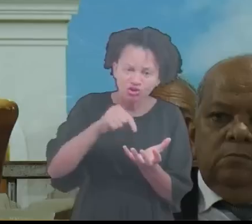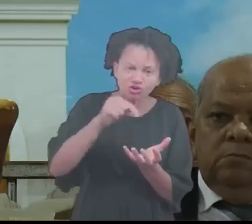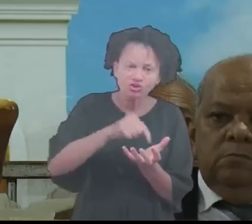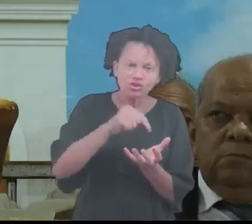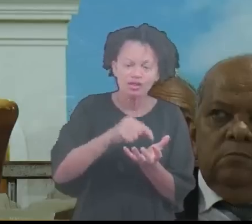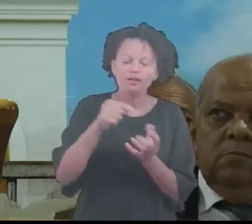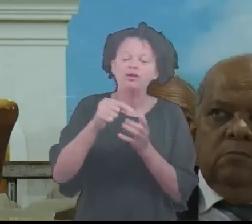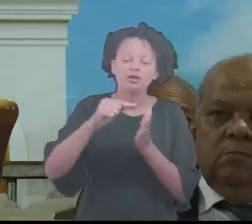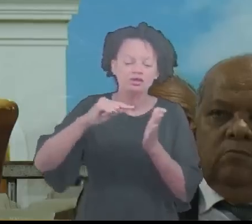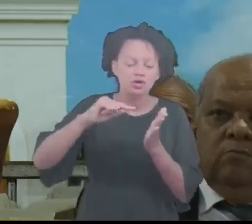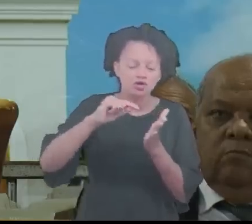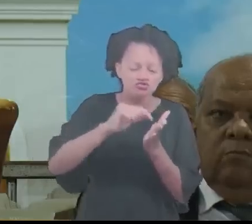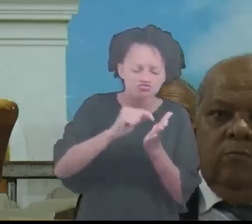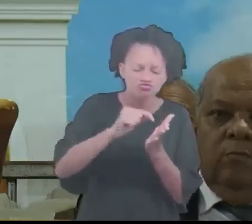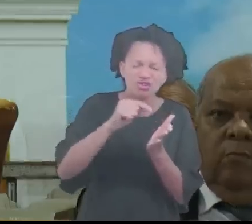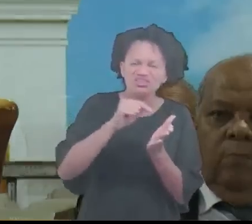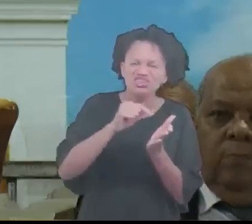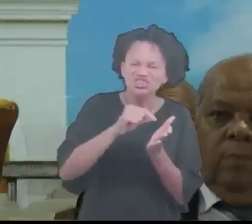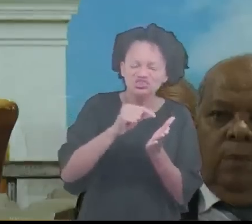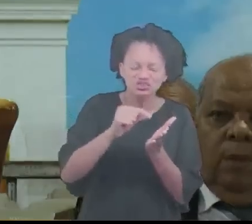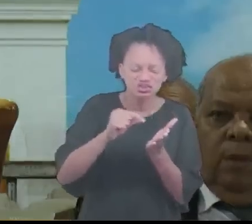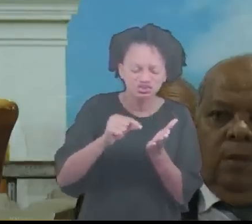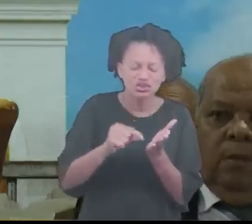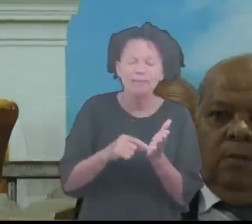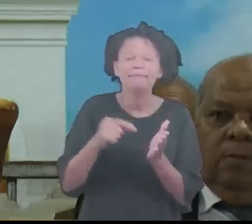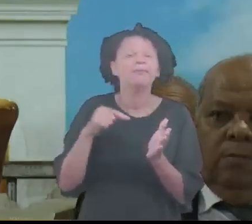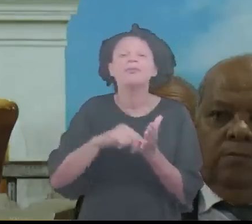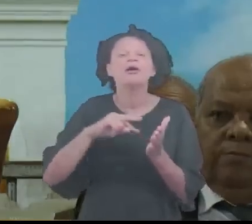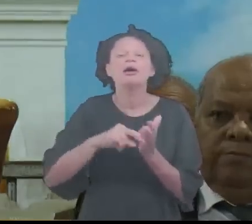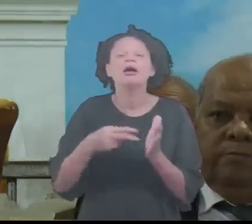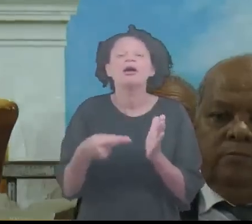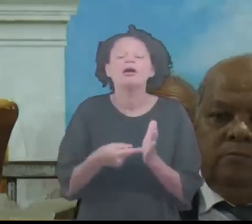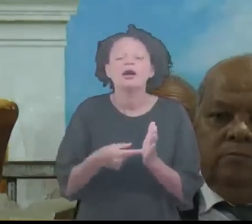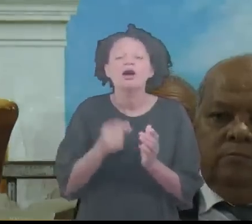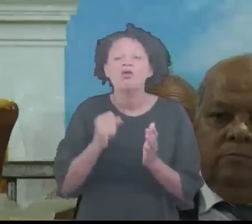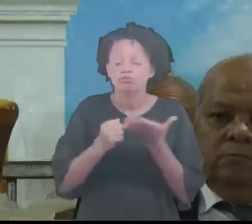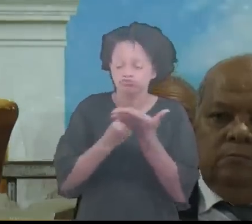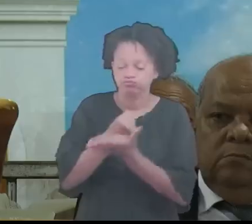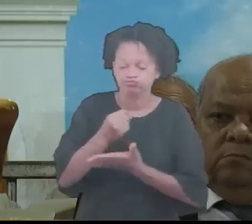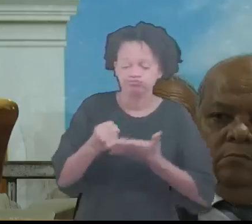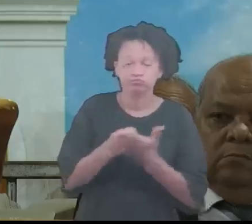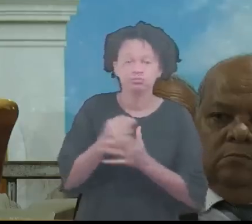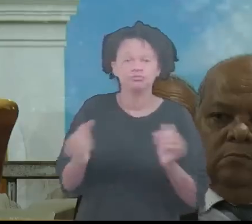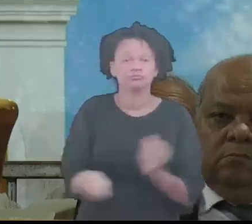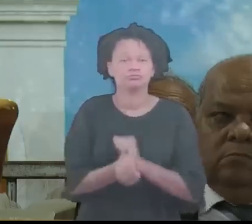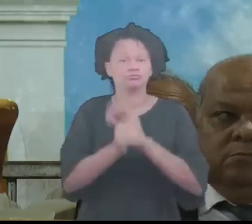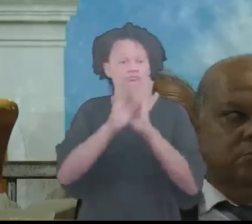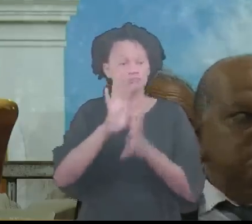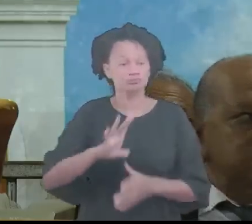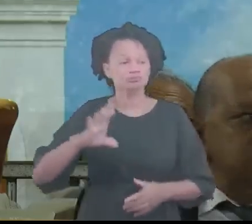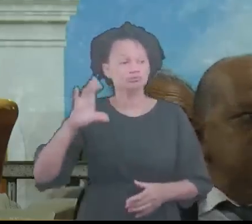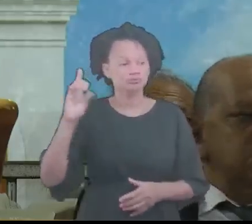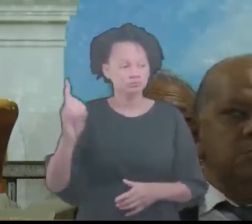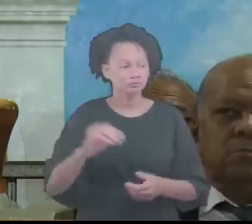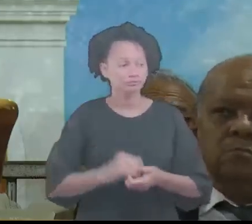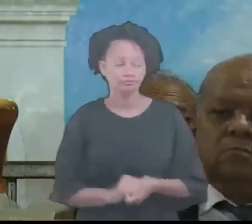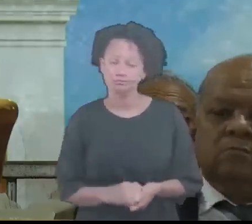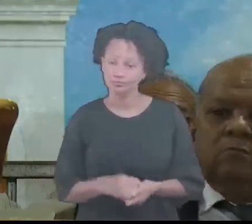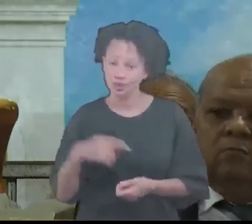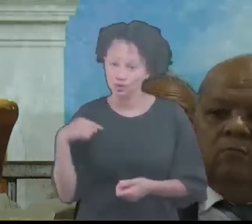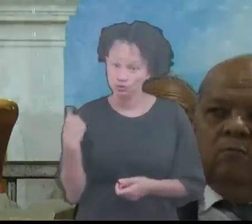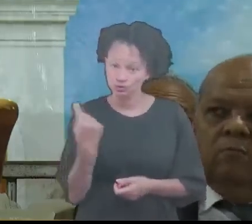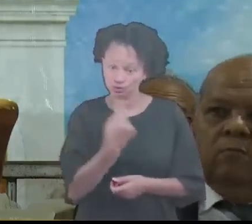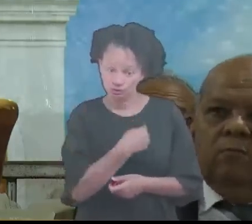é o cravejamento. Pregos aqui é a base. Glória a Deus. E